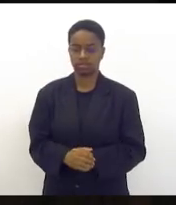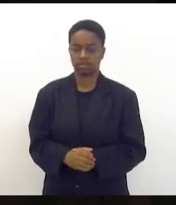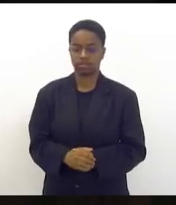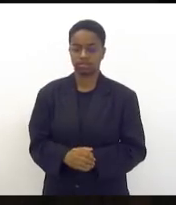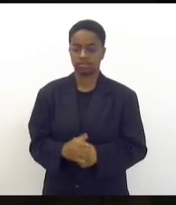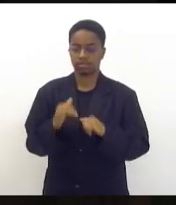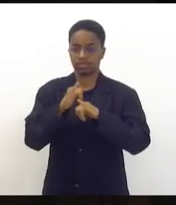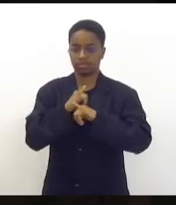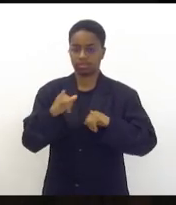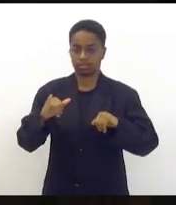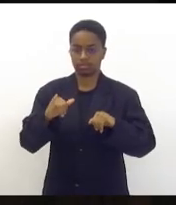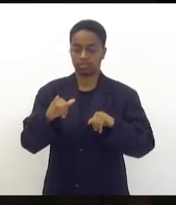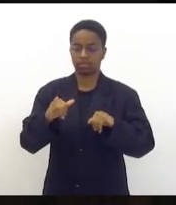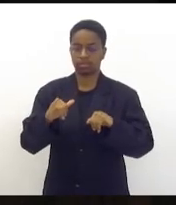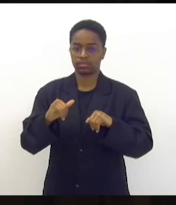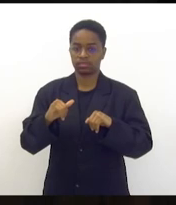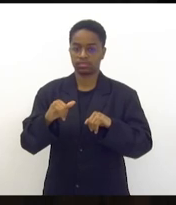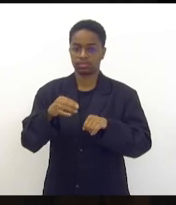Anuncio.